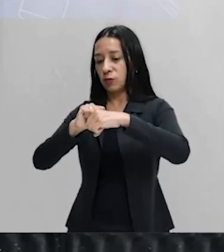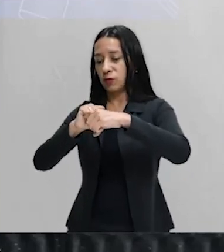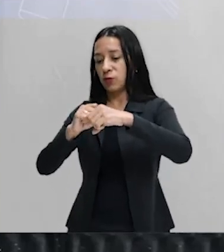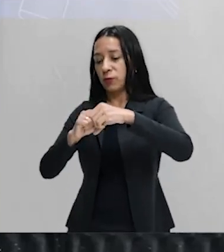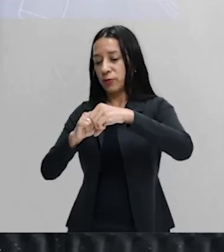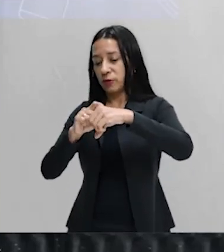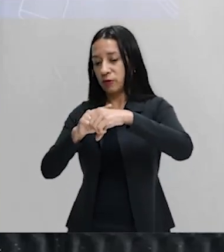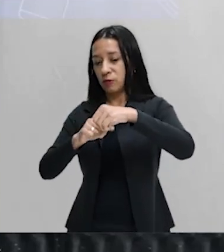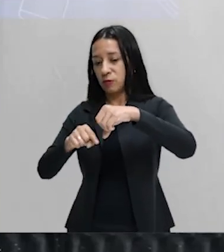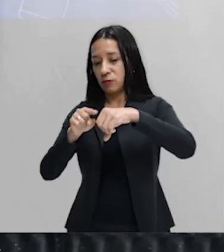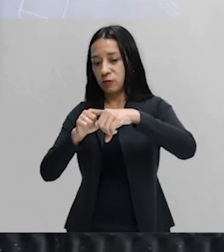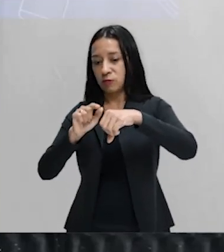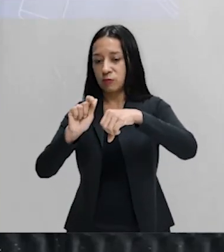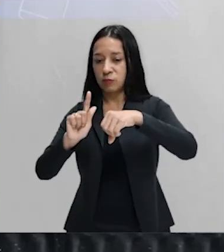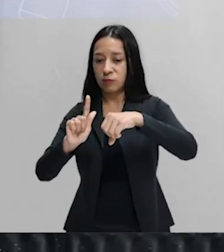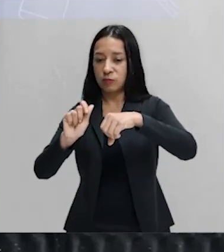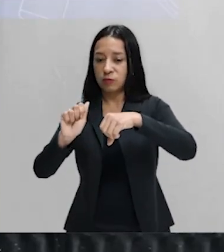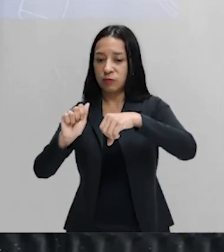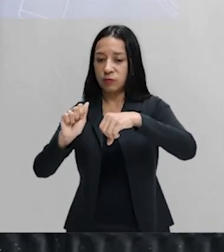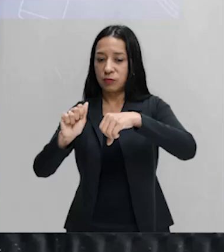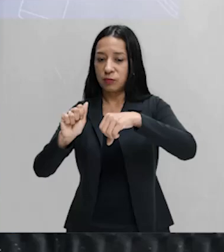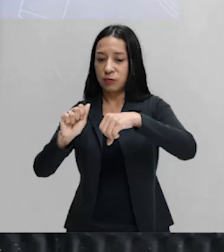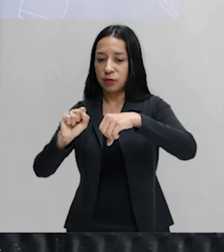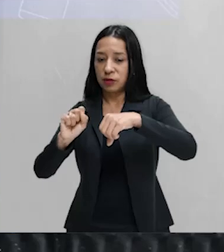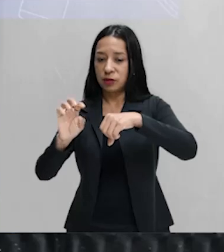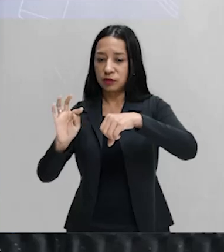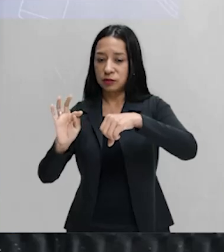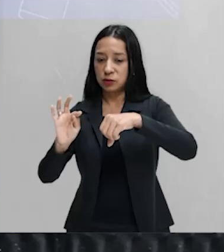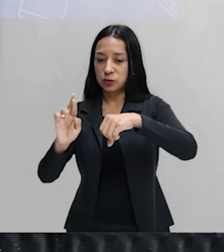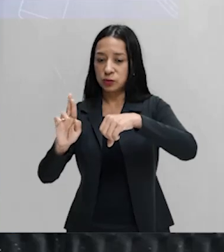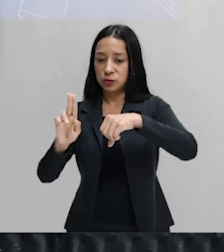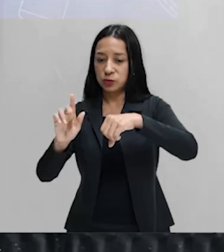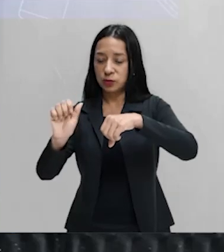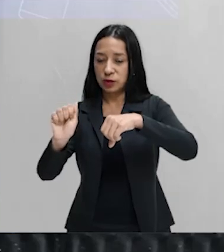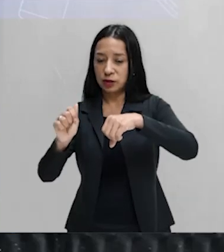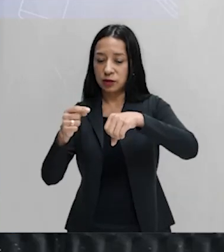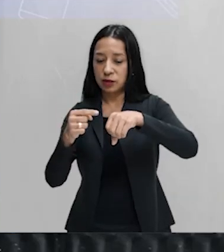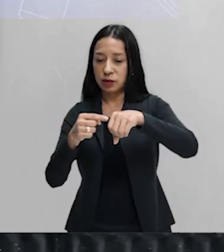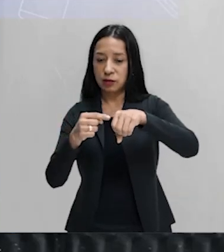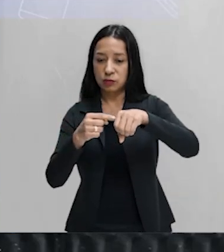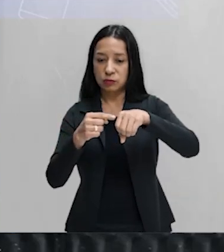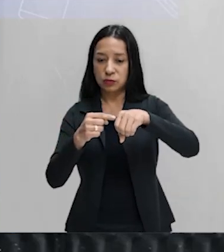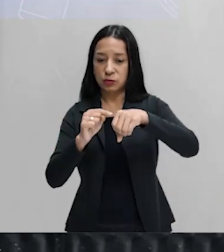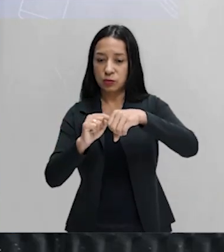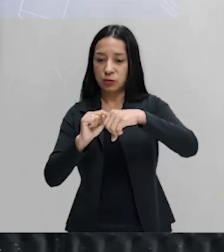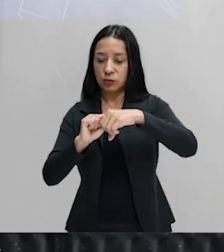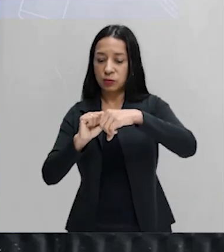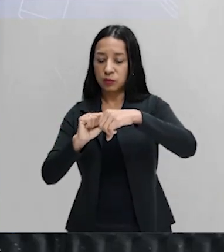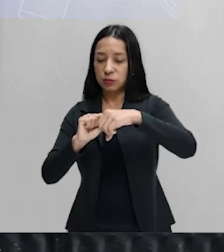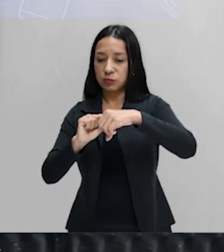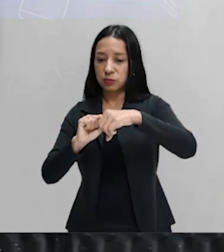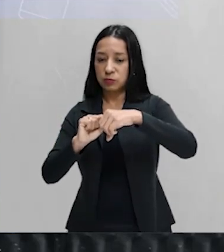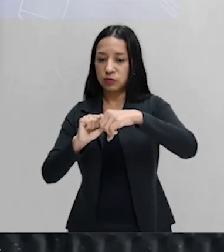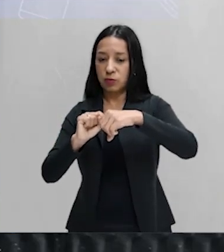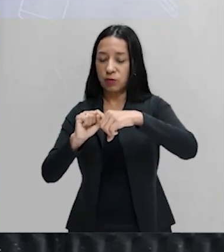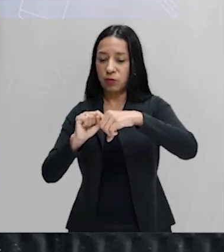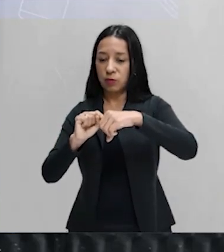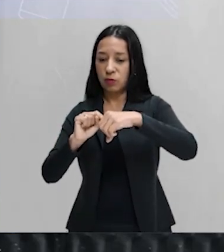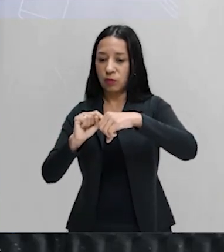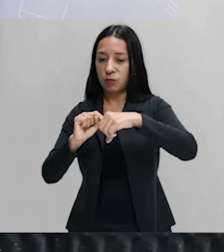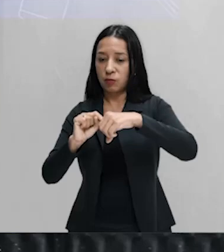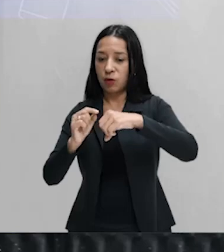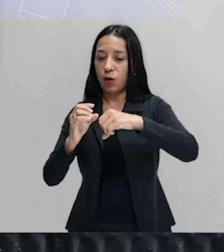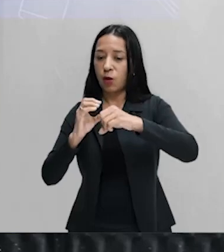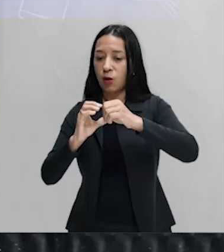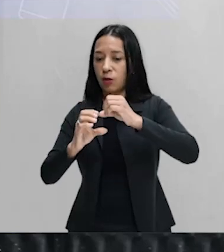de gástrula, veja que tem um orifício aqui, ó. Esse orifício aqui, ele vai promover a